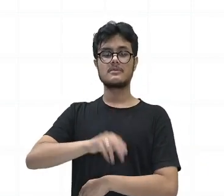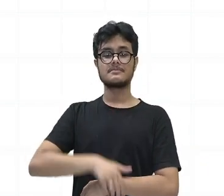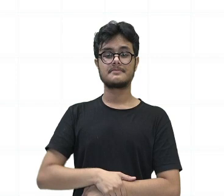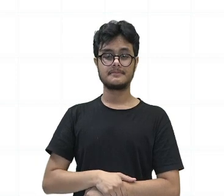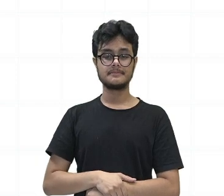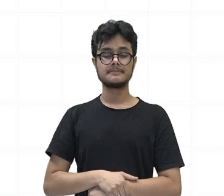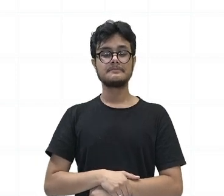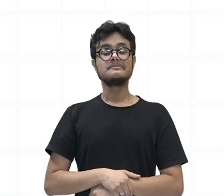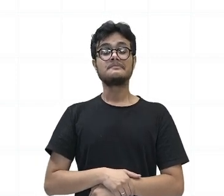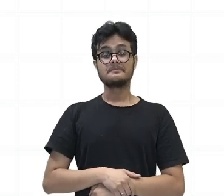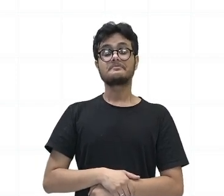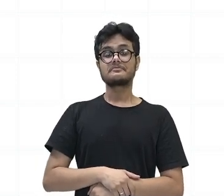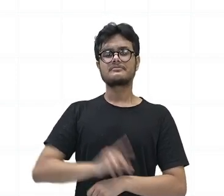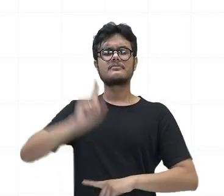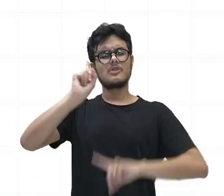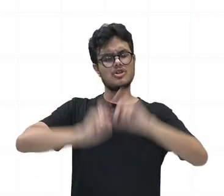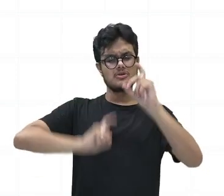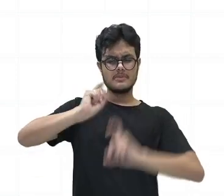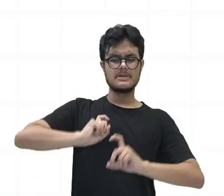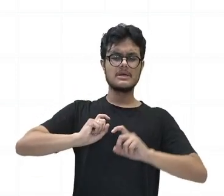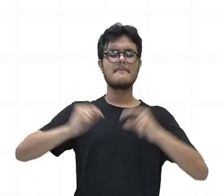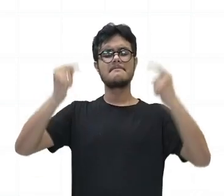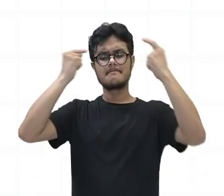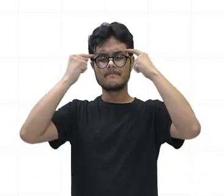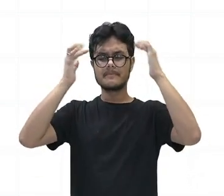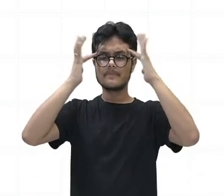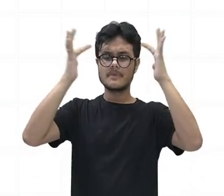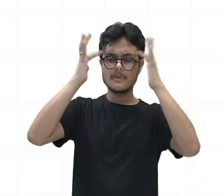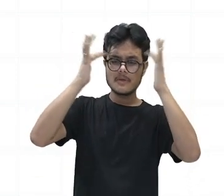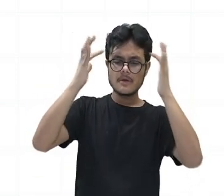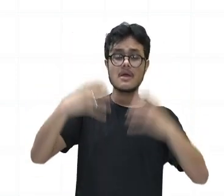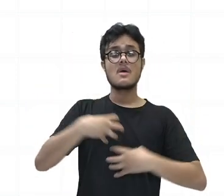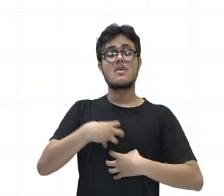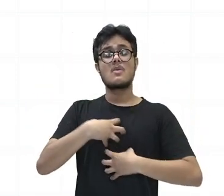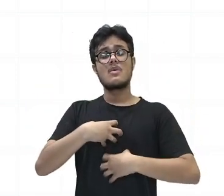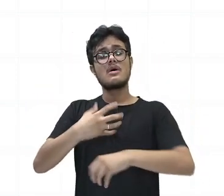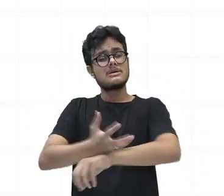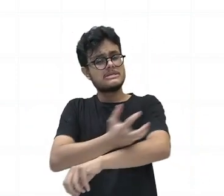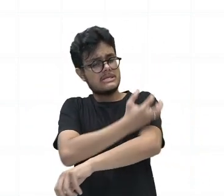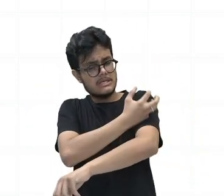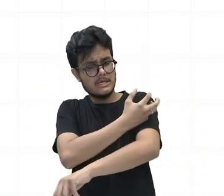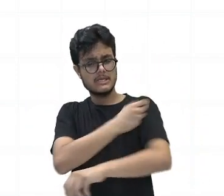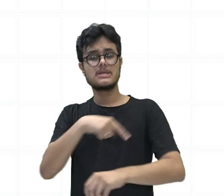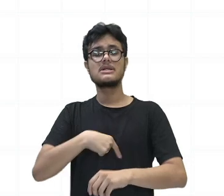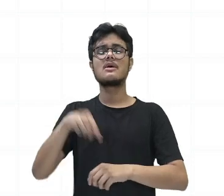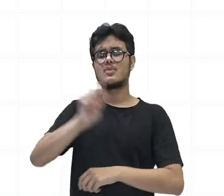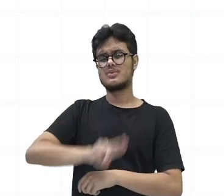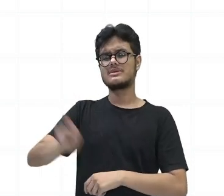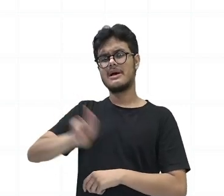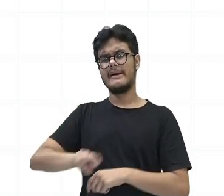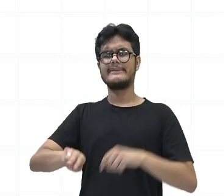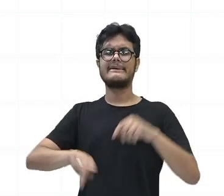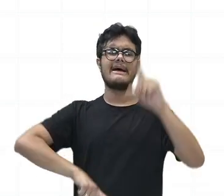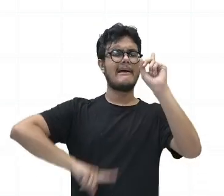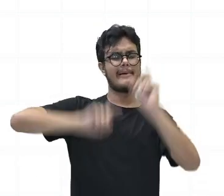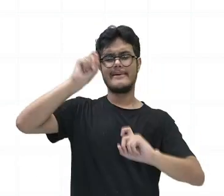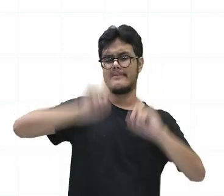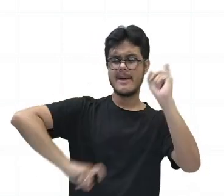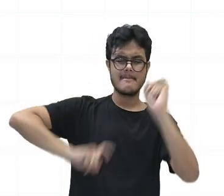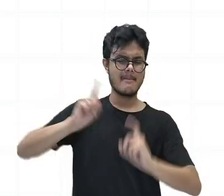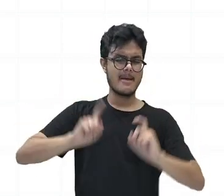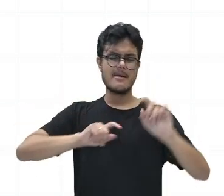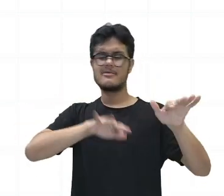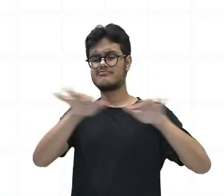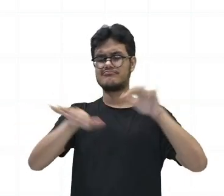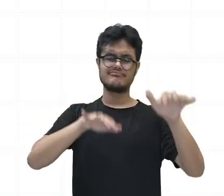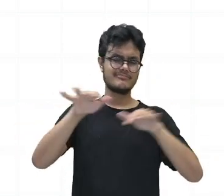como arte de expressar os pensamentos e sentimentos por meio de gestos. E é dentro das artes